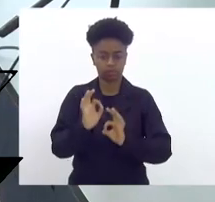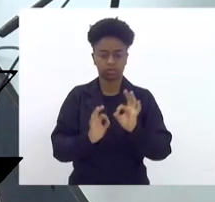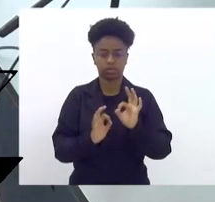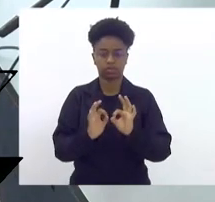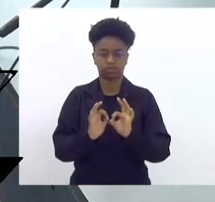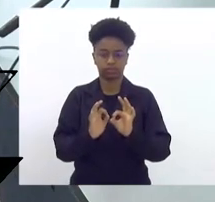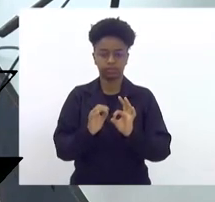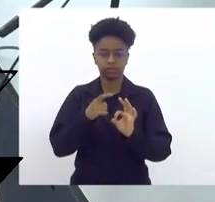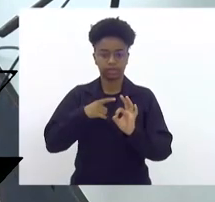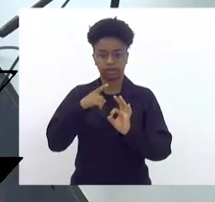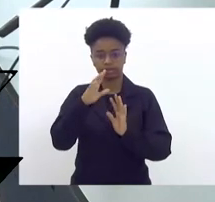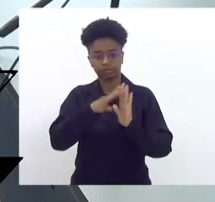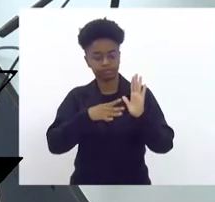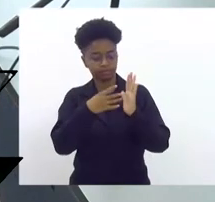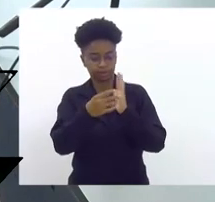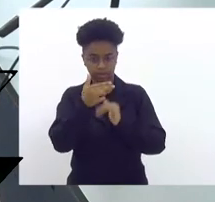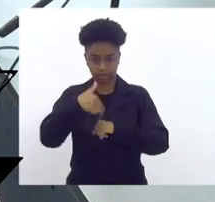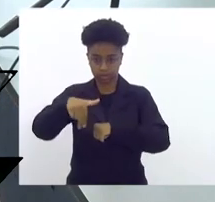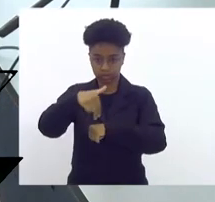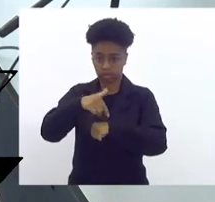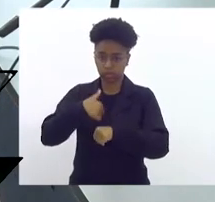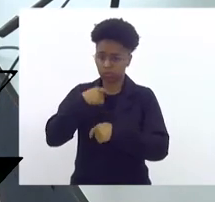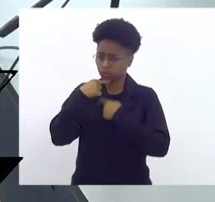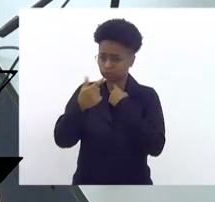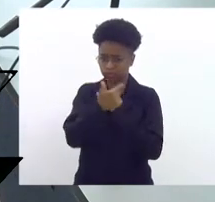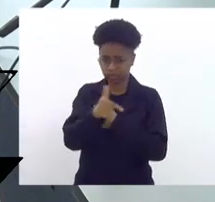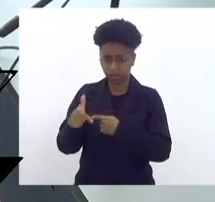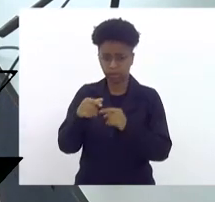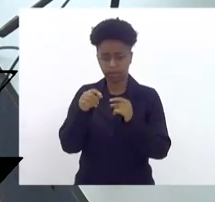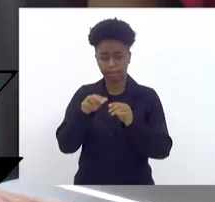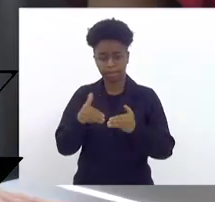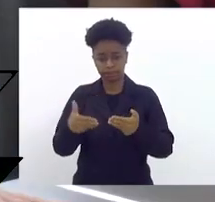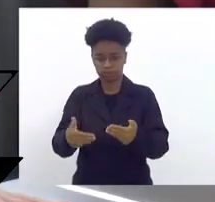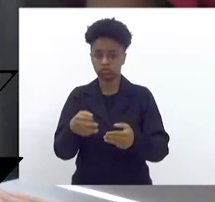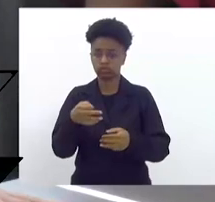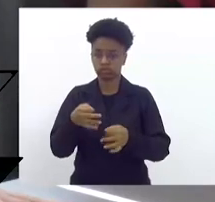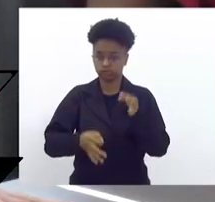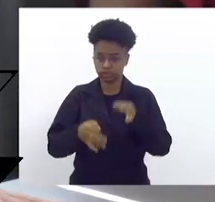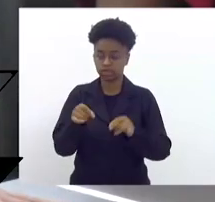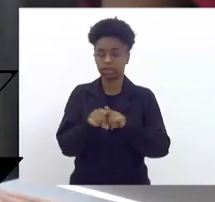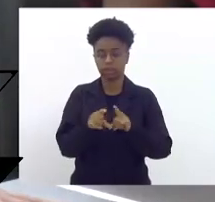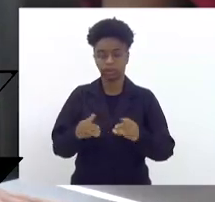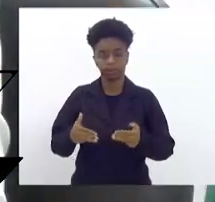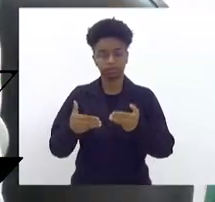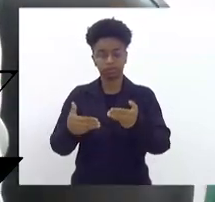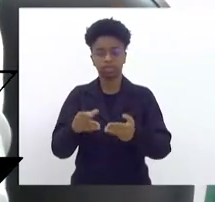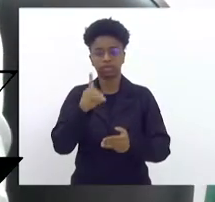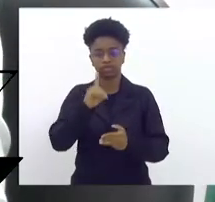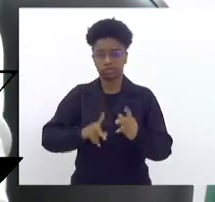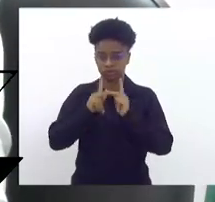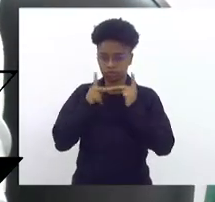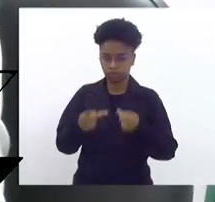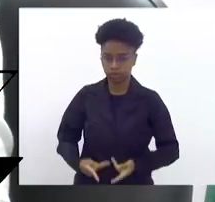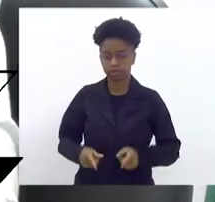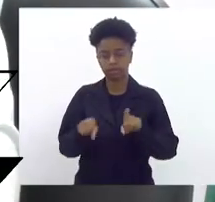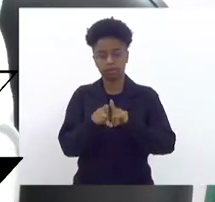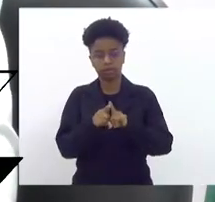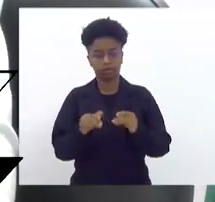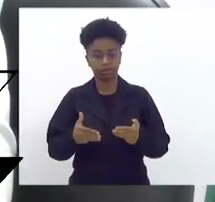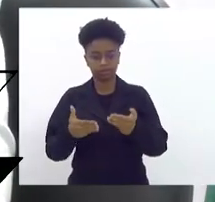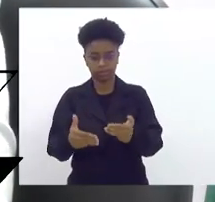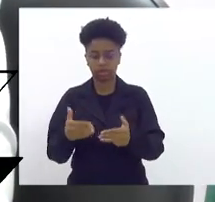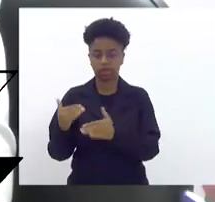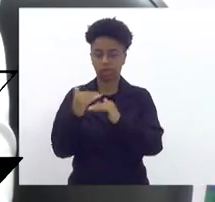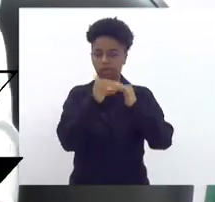plano nacional Sem dúvida nenhuma o Ministério da Justiça mas também o ministério dos Direitos Humanos o ministério da Igualdade racial